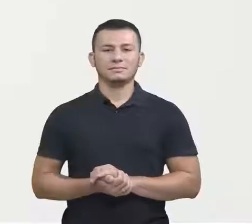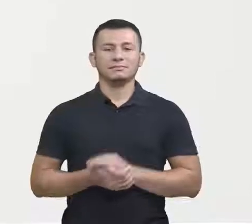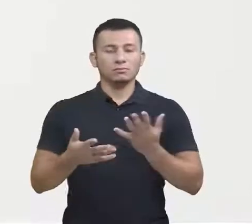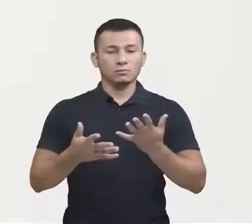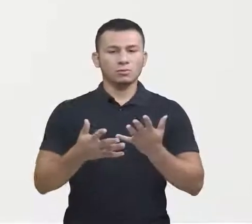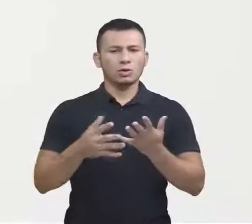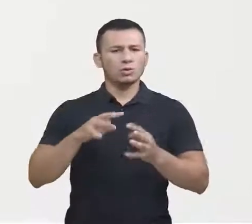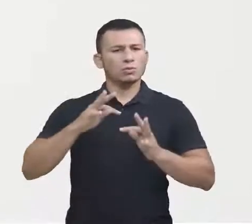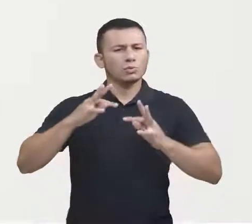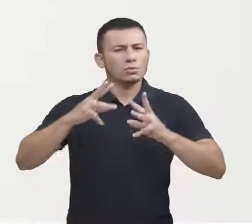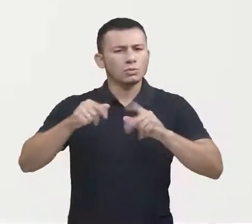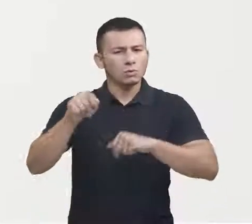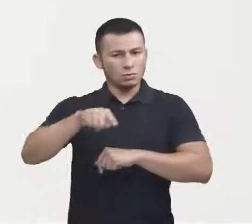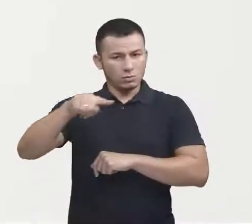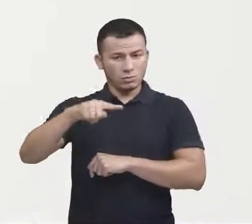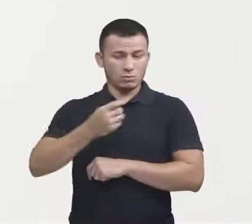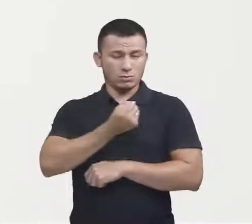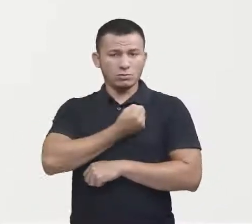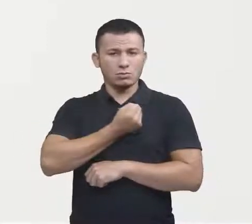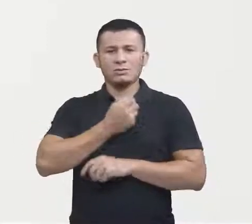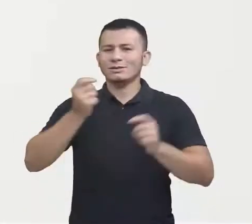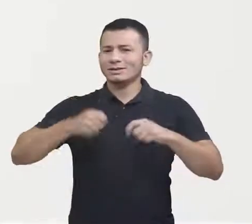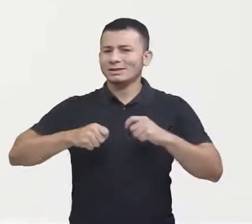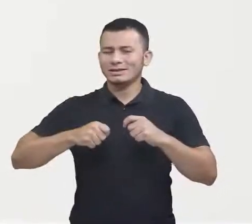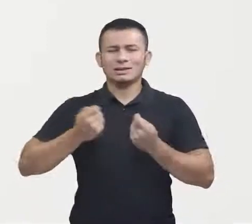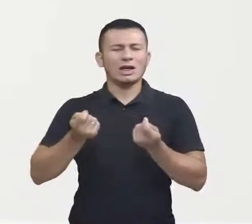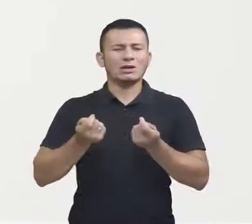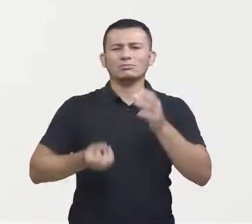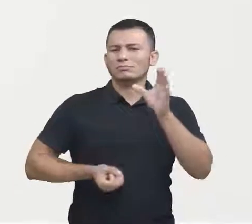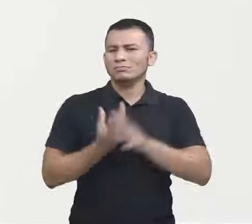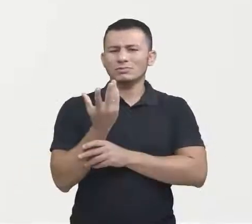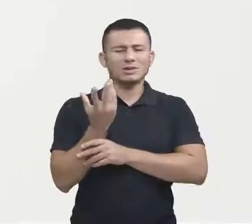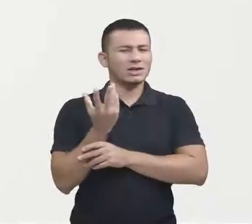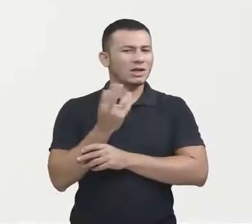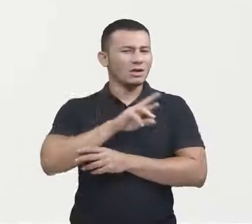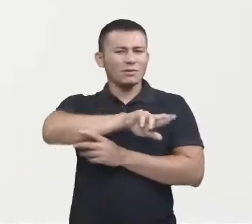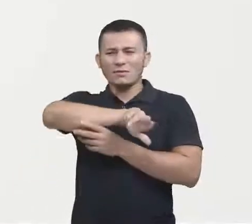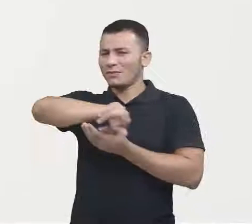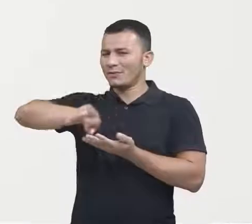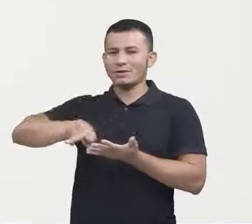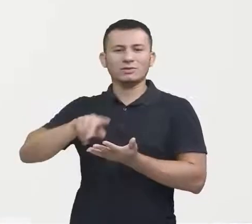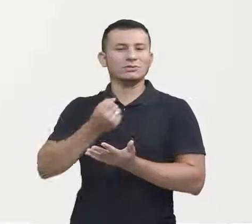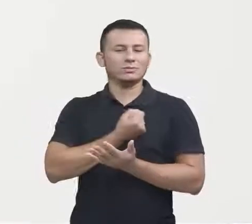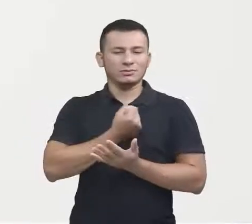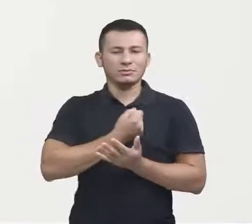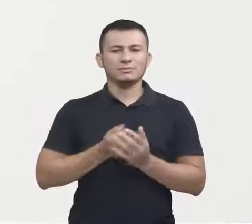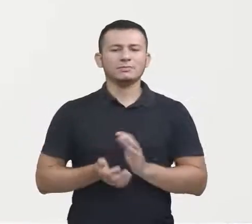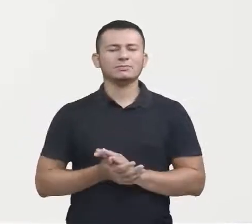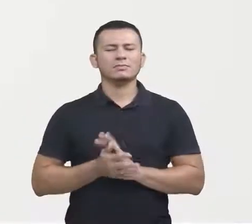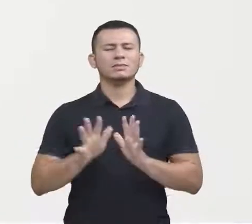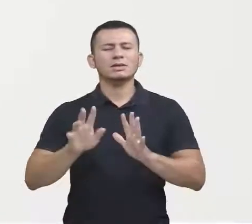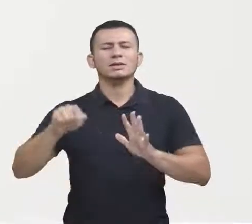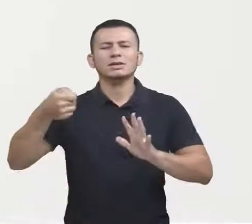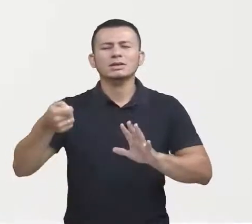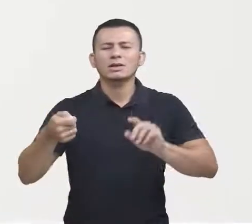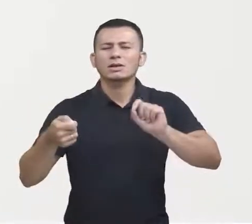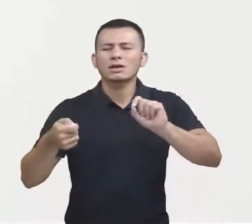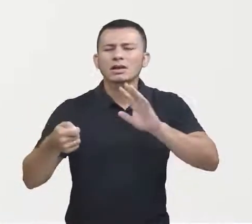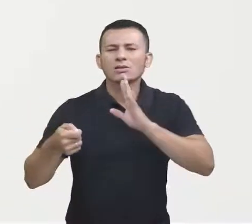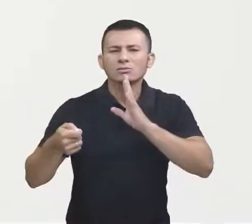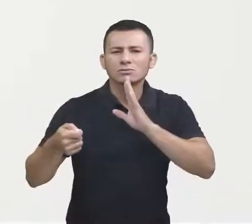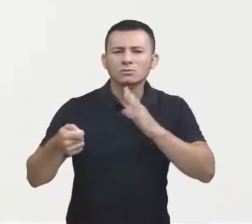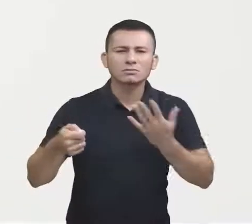esses números que eu posso formar vários outros números que esse sinalzinho aqui vocês também já